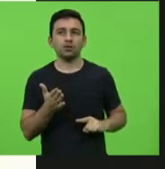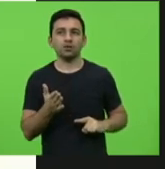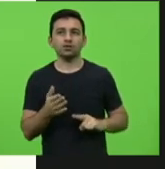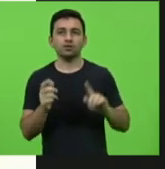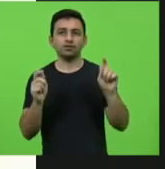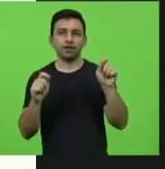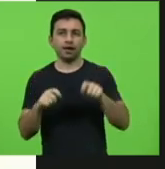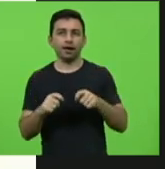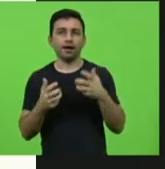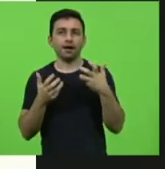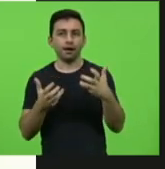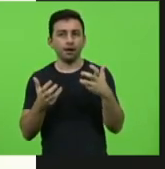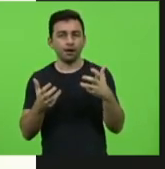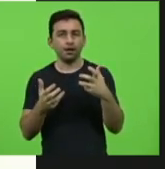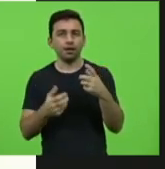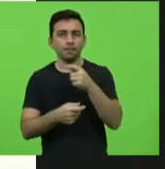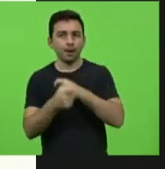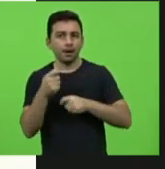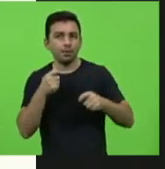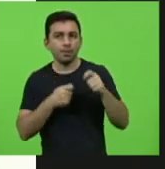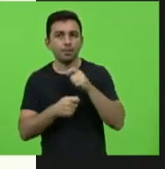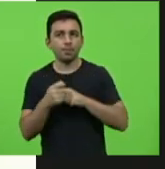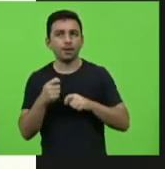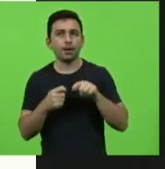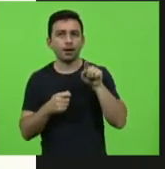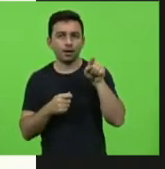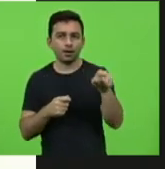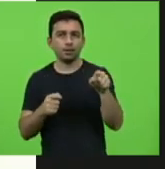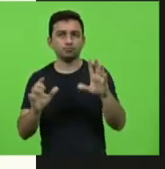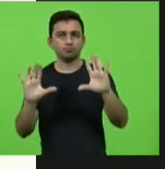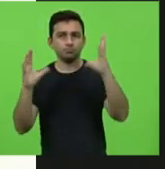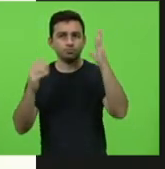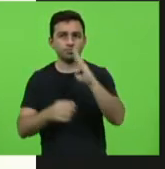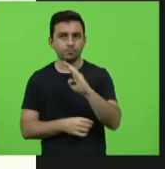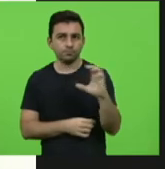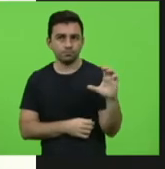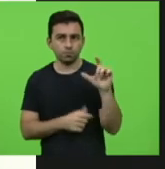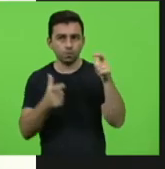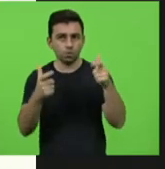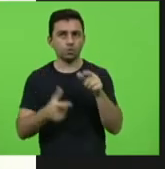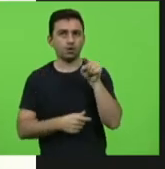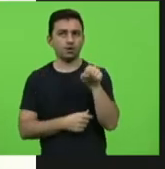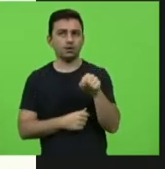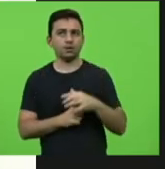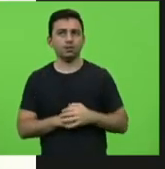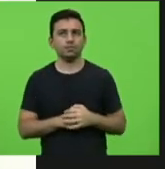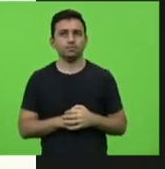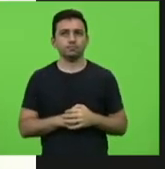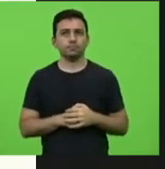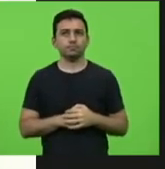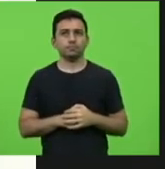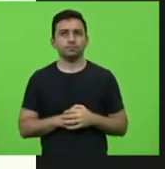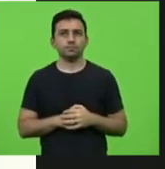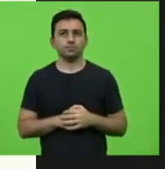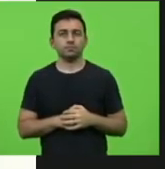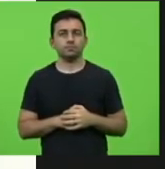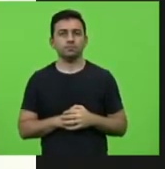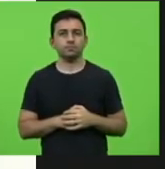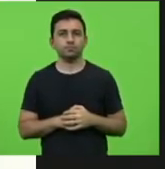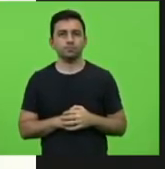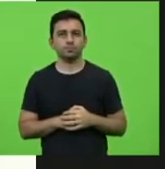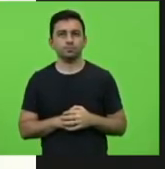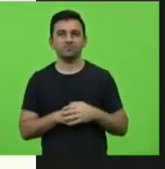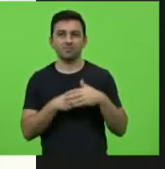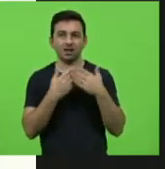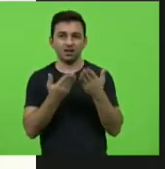habilita a administrar o Centro de Eventos Balneário Camboriú. O Centro de Eventos de Balneário Camboriú, que